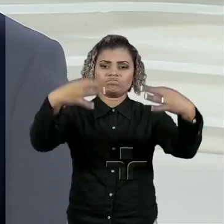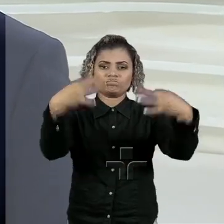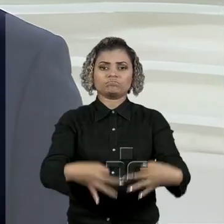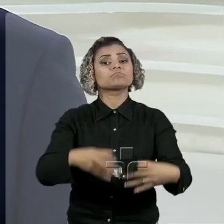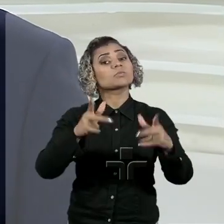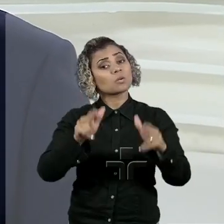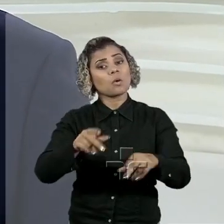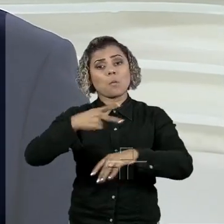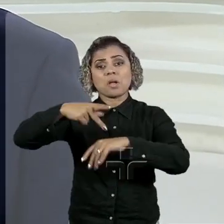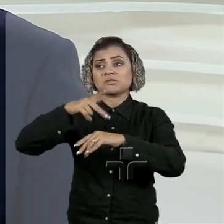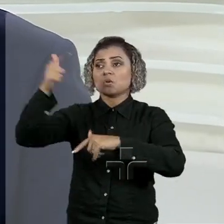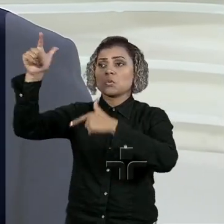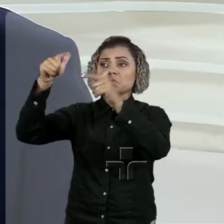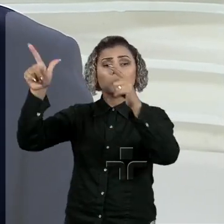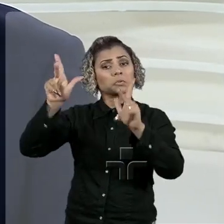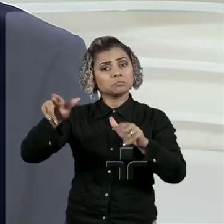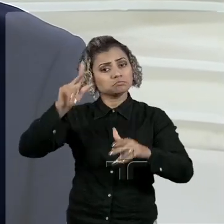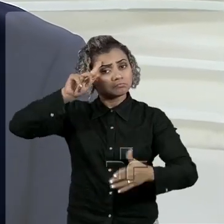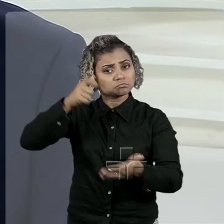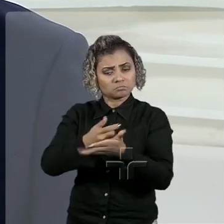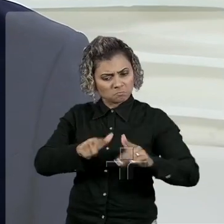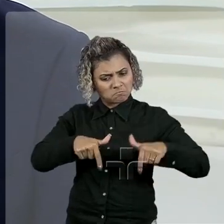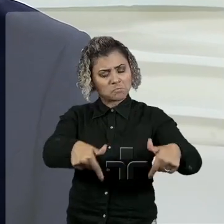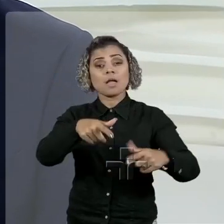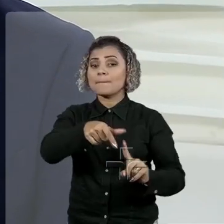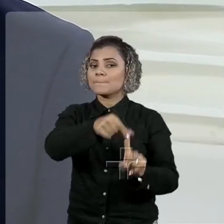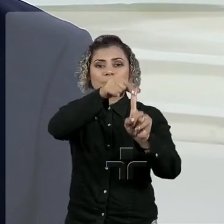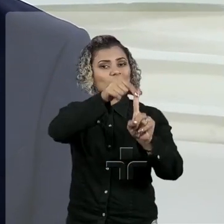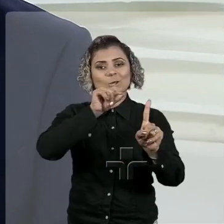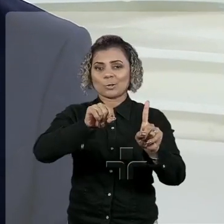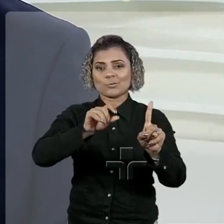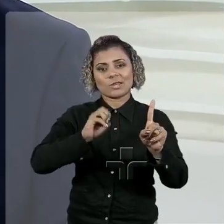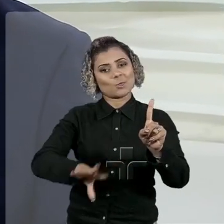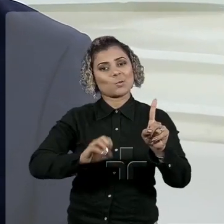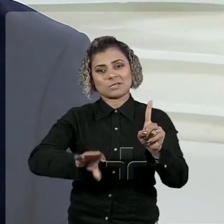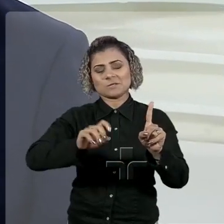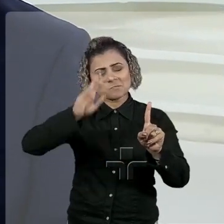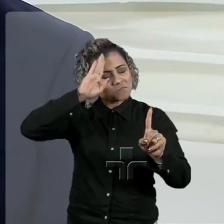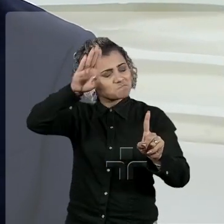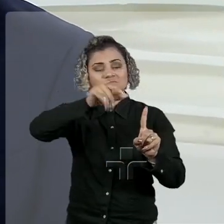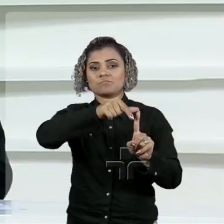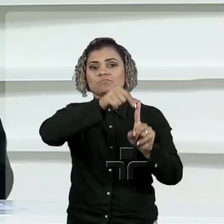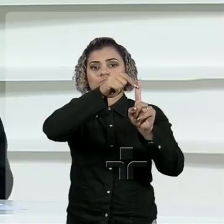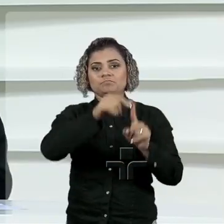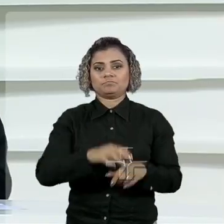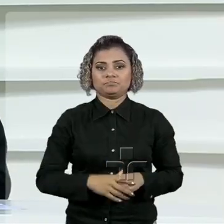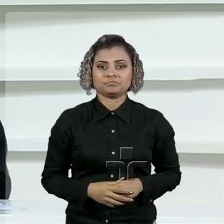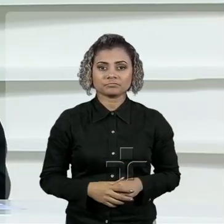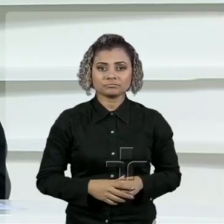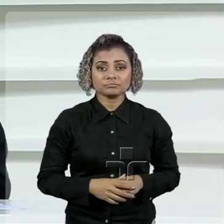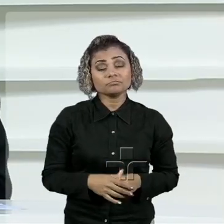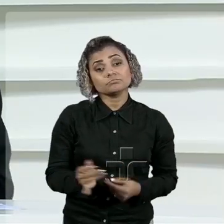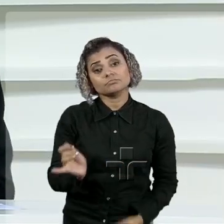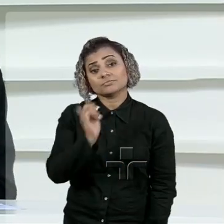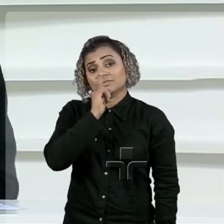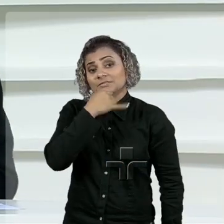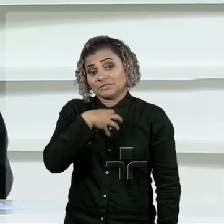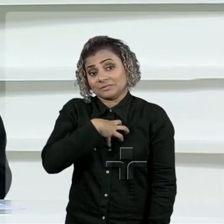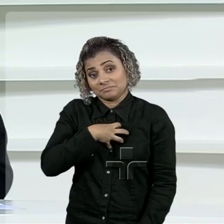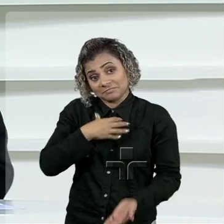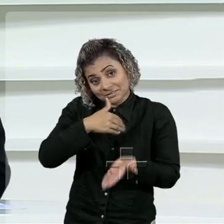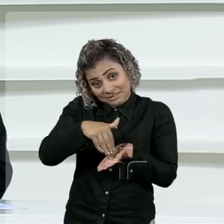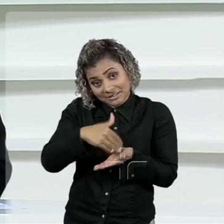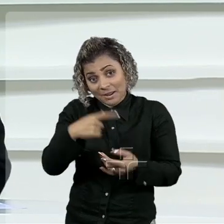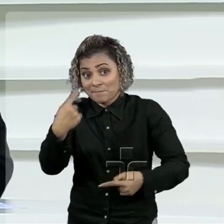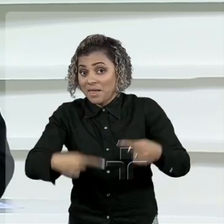outros países que avançaram já tomaram, colocar prioridade como nação na educação. Secretário, infelizmente o papo